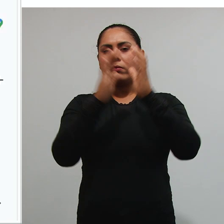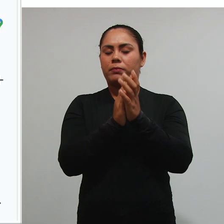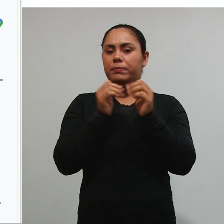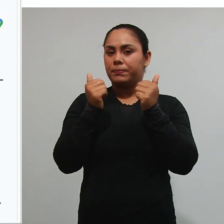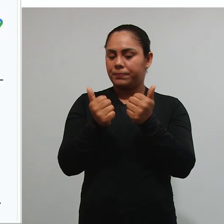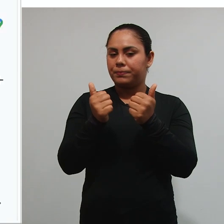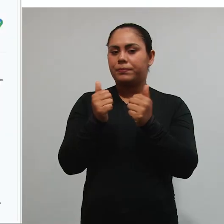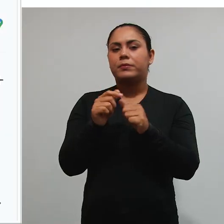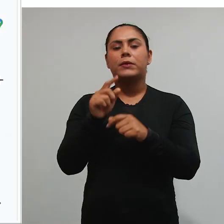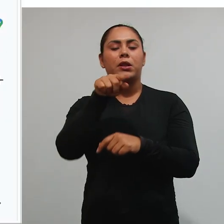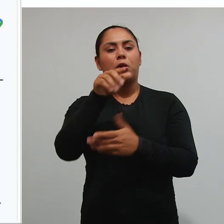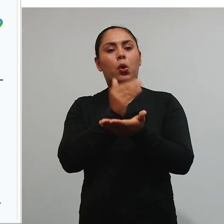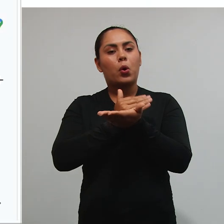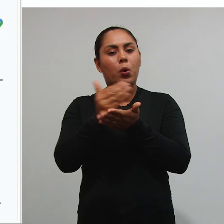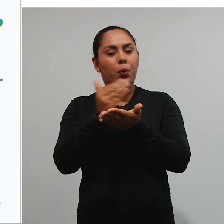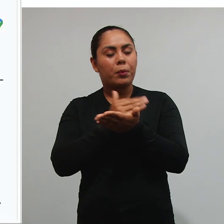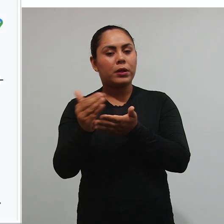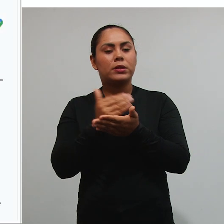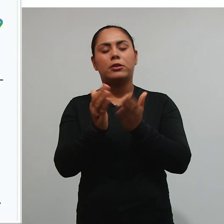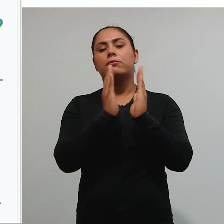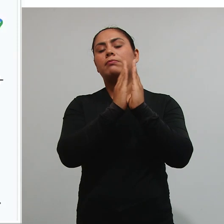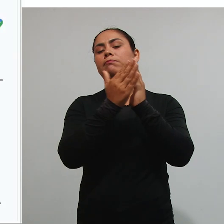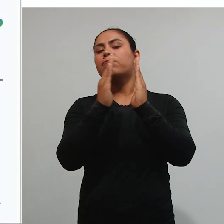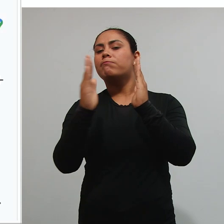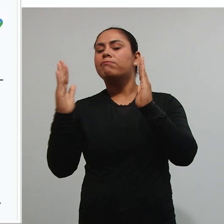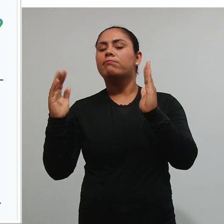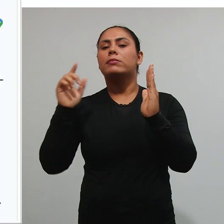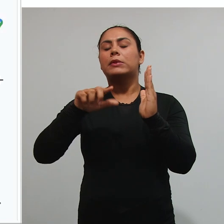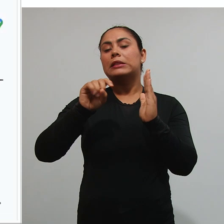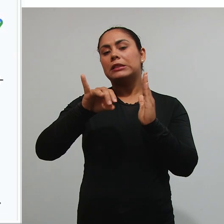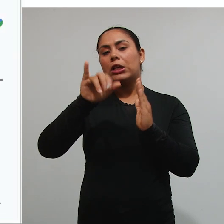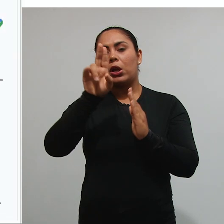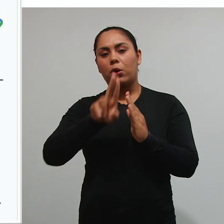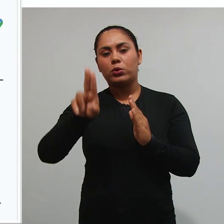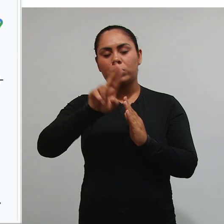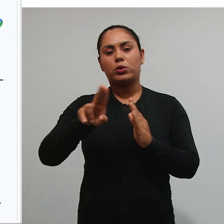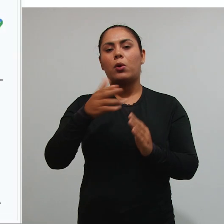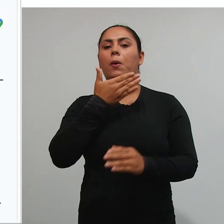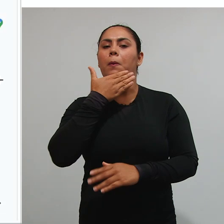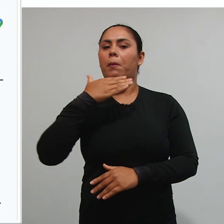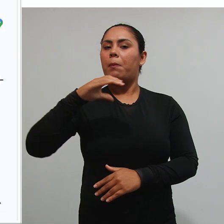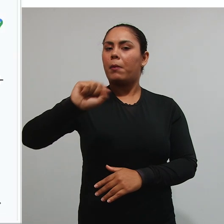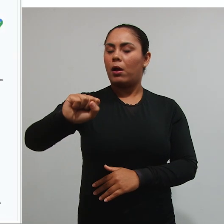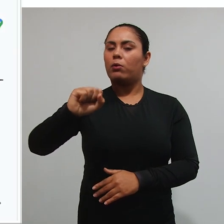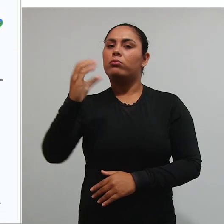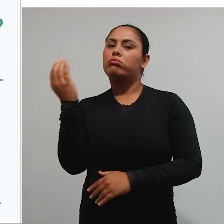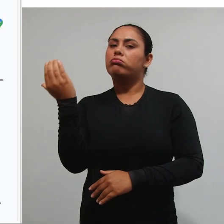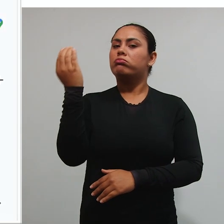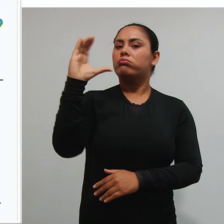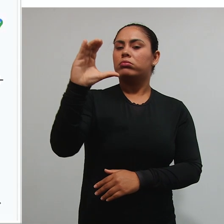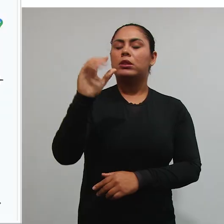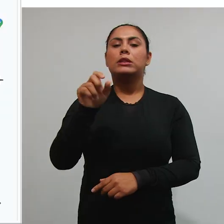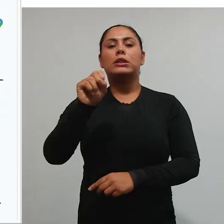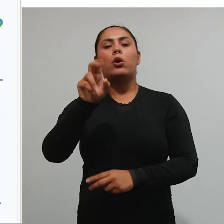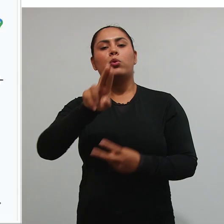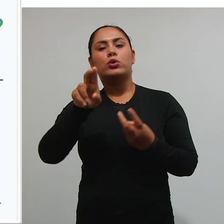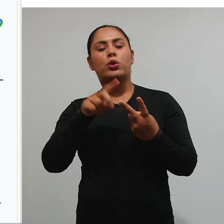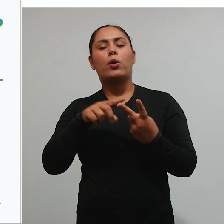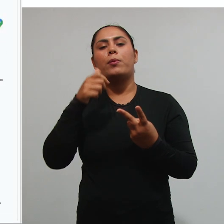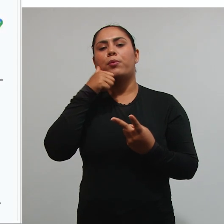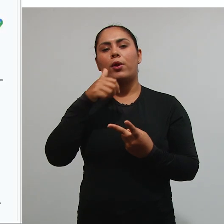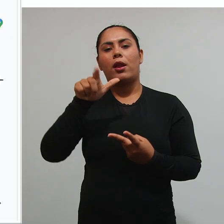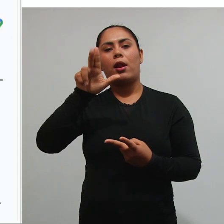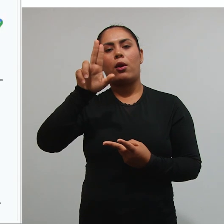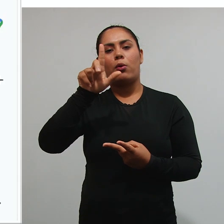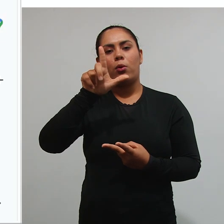tá bom? E aí você começa a sequência. Então, se você usou o Paulinho, você vai colocar o Paulinho. Se você usou a Luluzinha, vai colocar